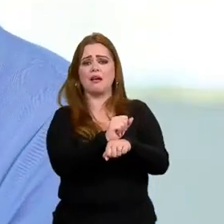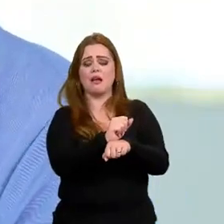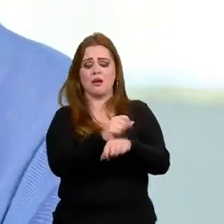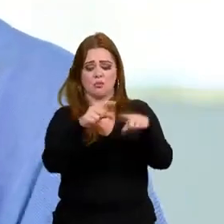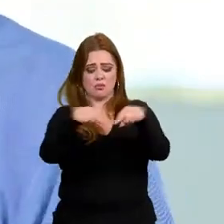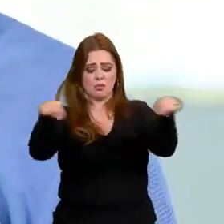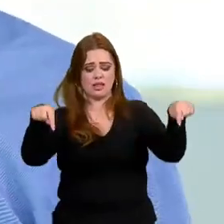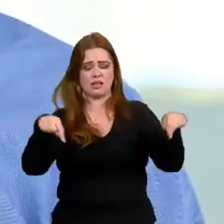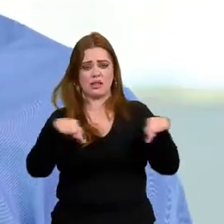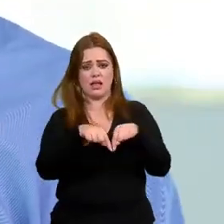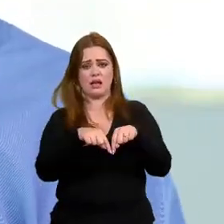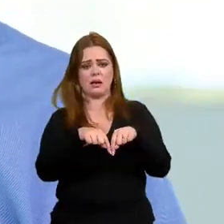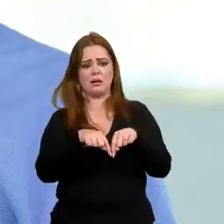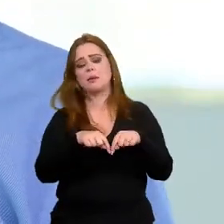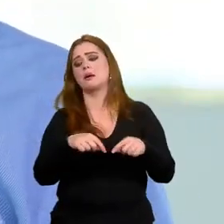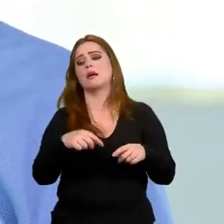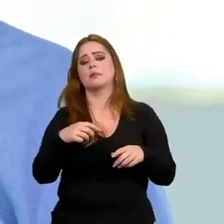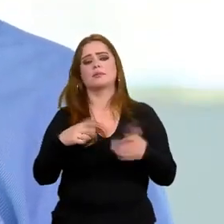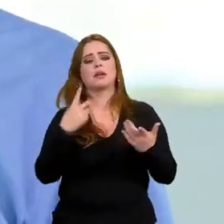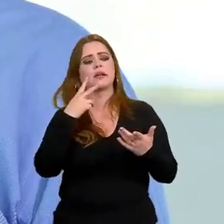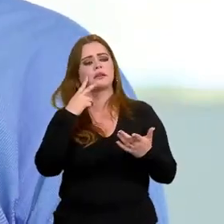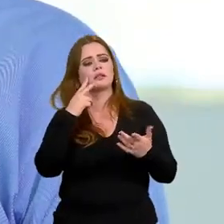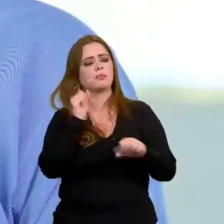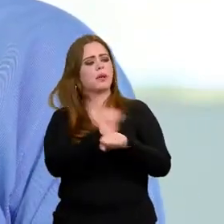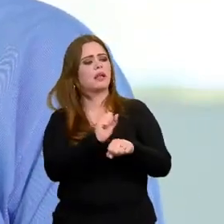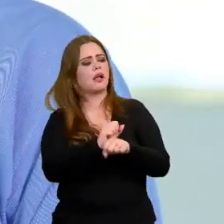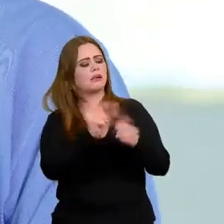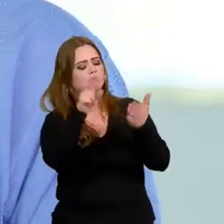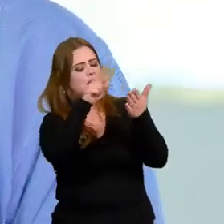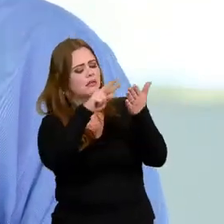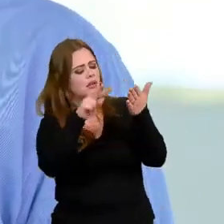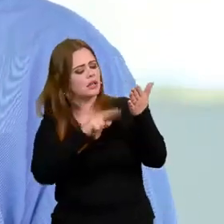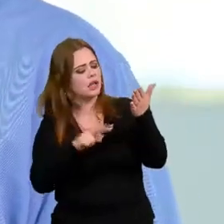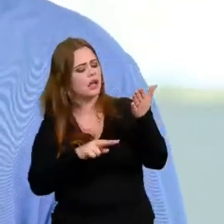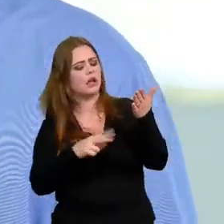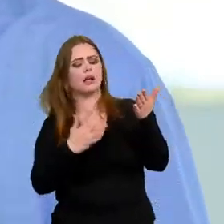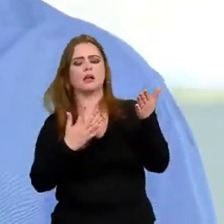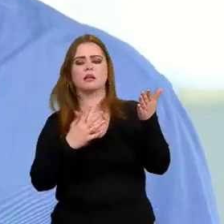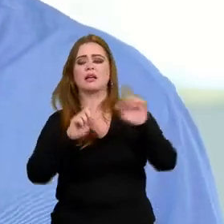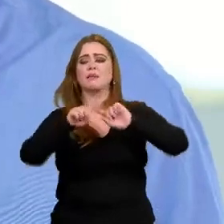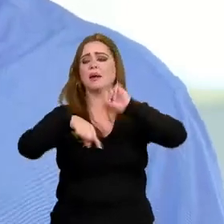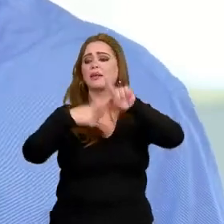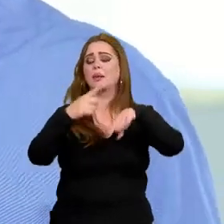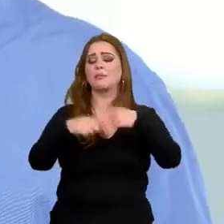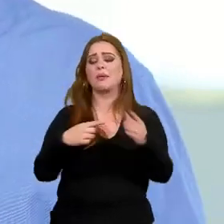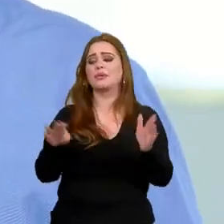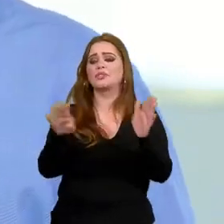gente desapropriar? Por que, que o Estado não monta